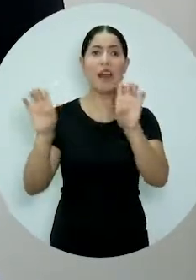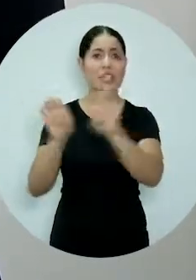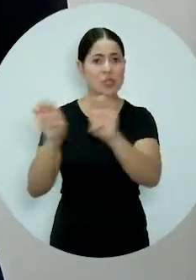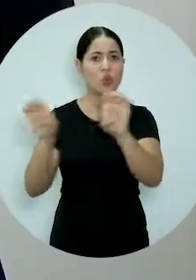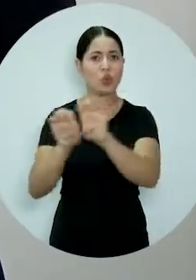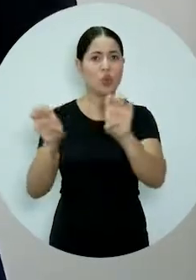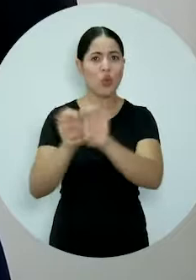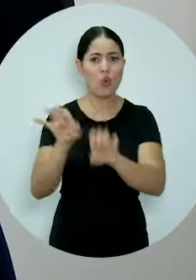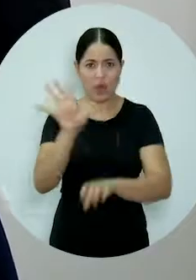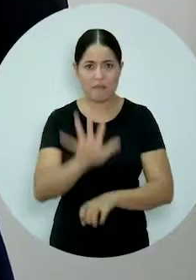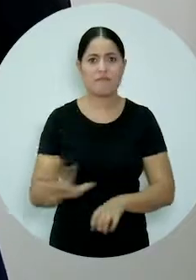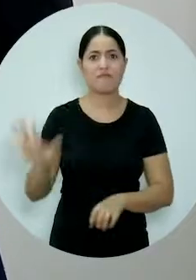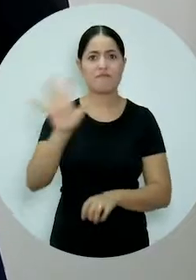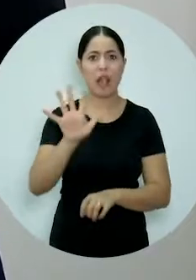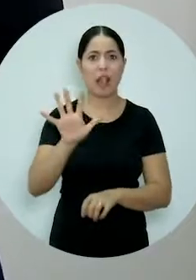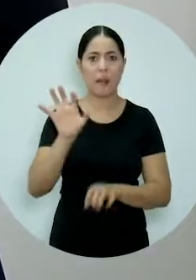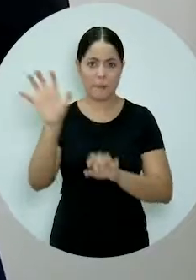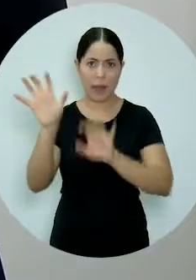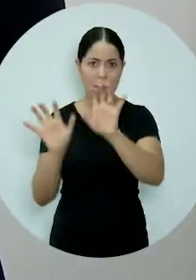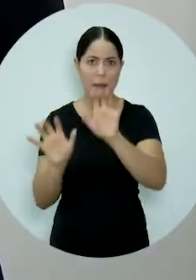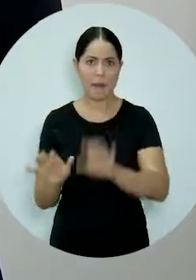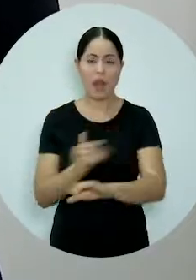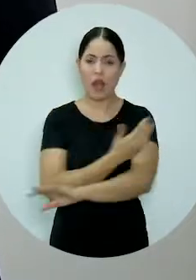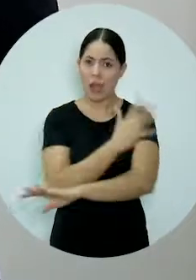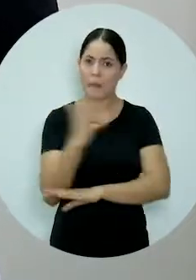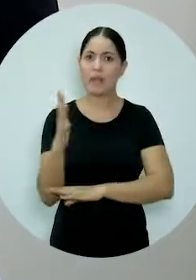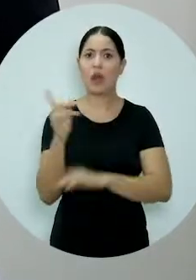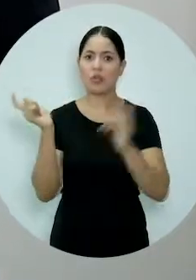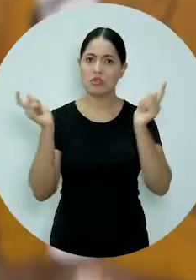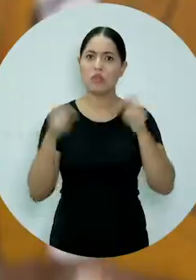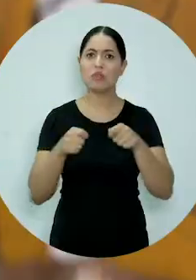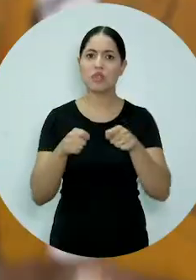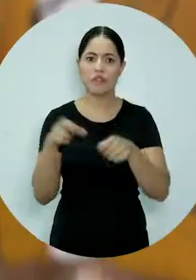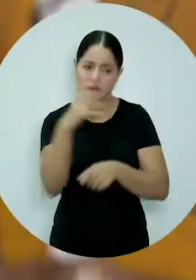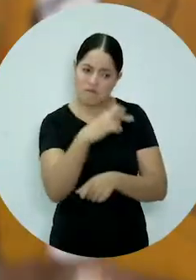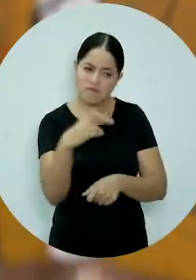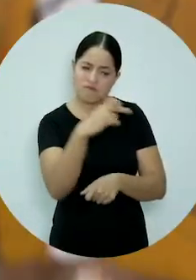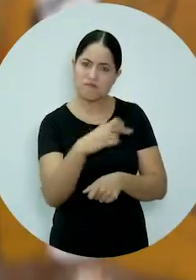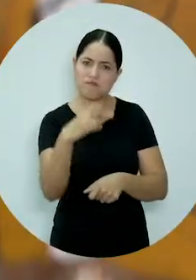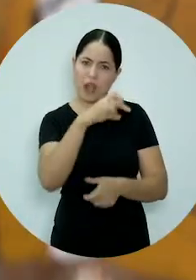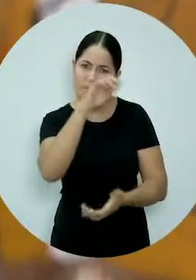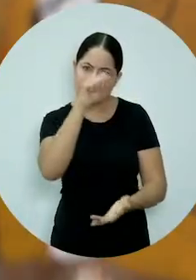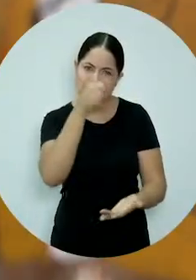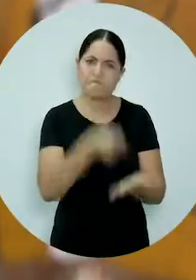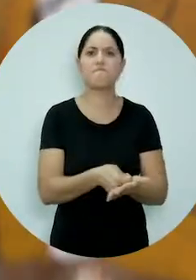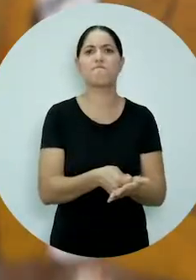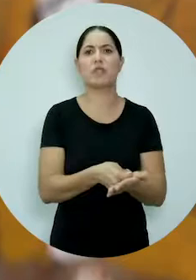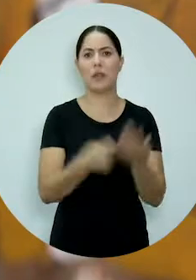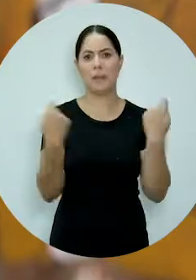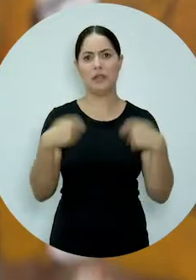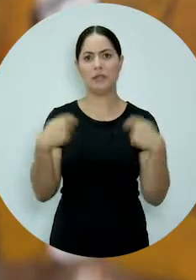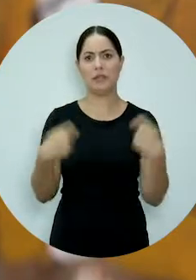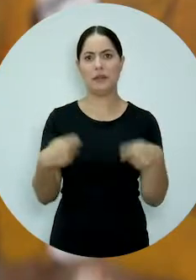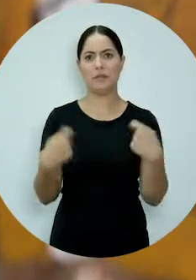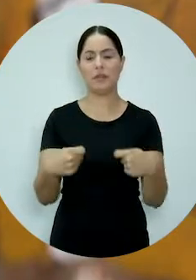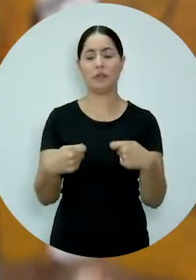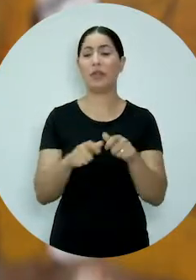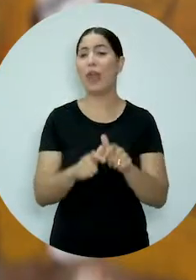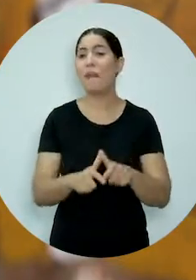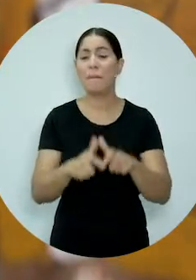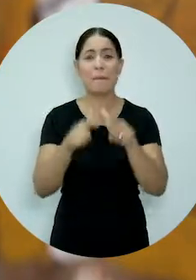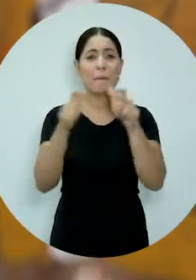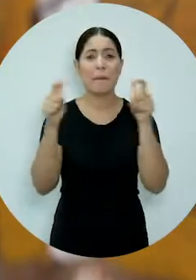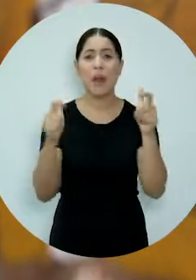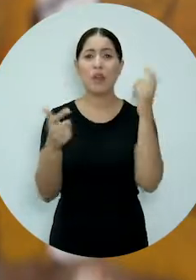aparelhamento, de estrutura desses órgãos ambientais para que exista também uma fiscalização muito severa, porque